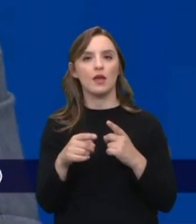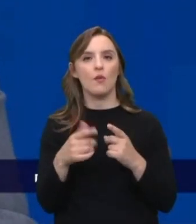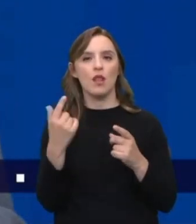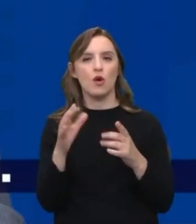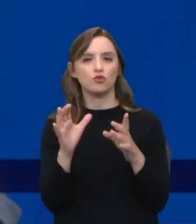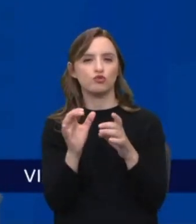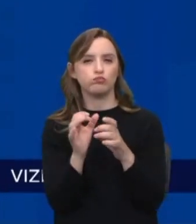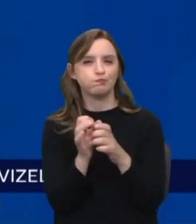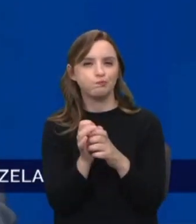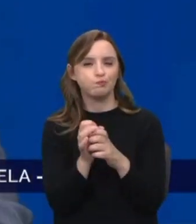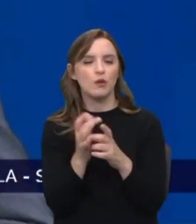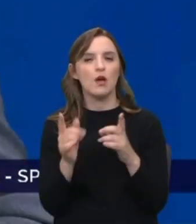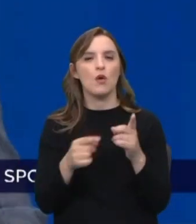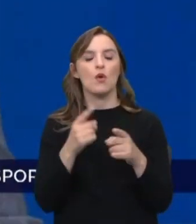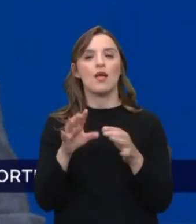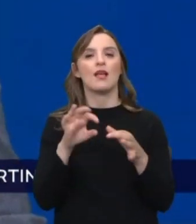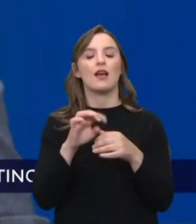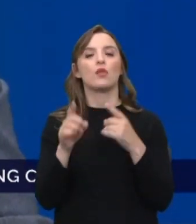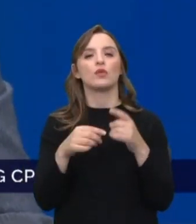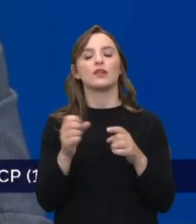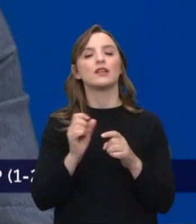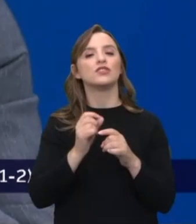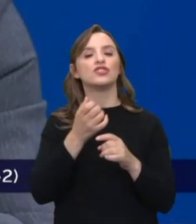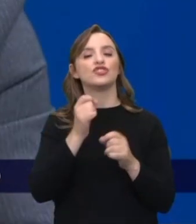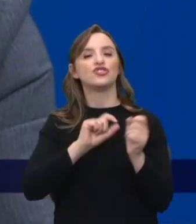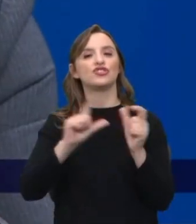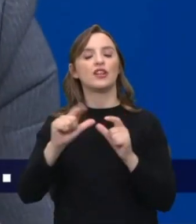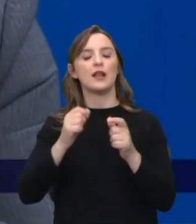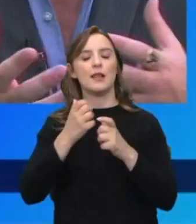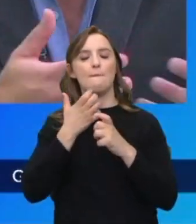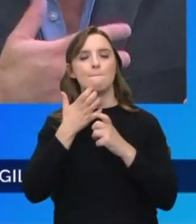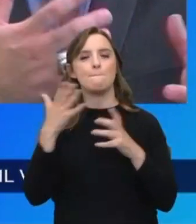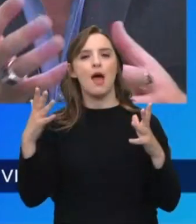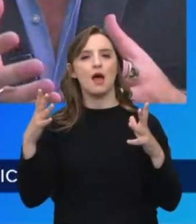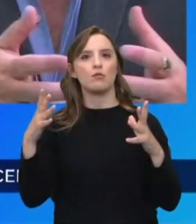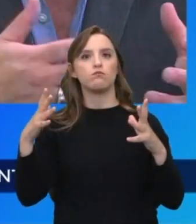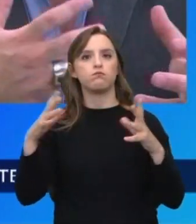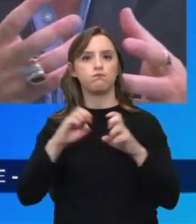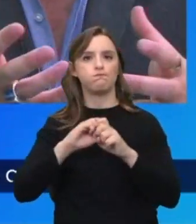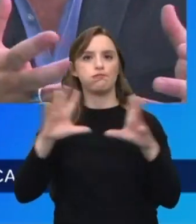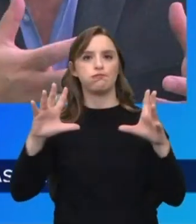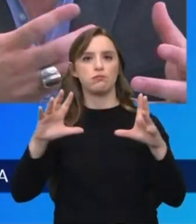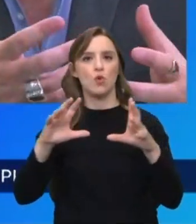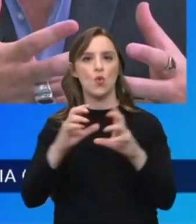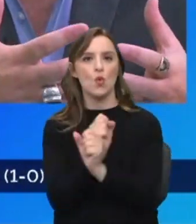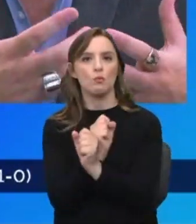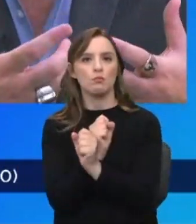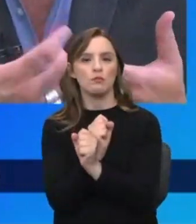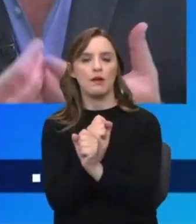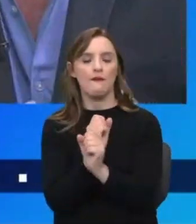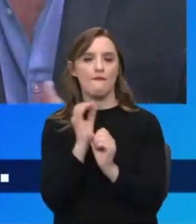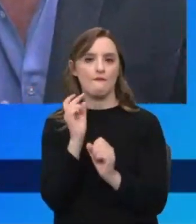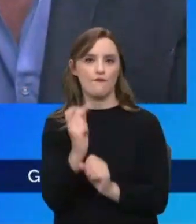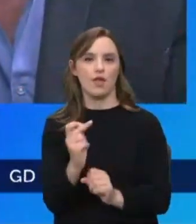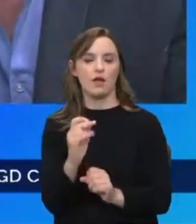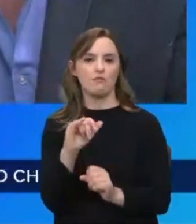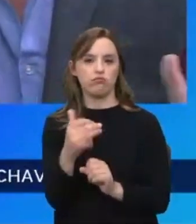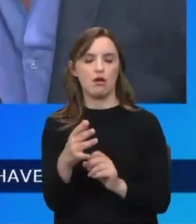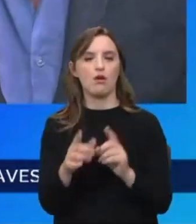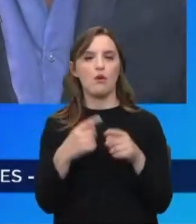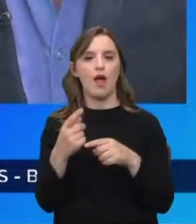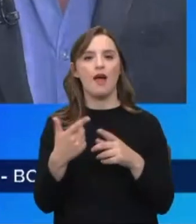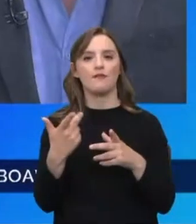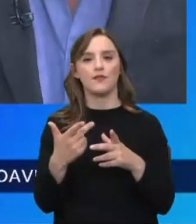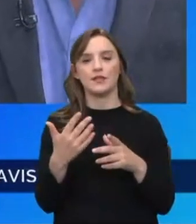que resultam do colapso de estrelas de grandes dimensões. E são buracos negros com algumas dezenas de vezes a massa do nosso próprio